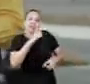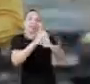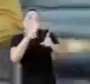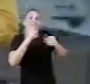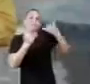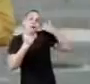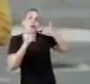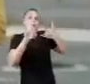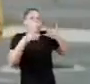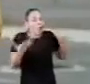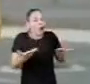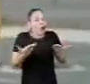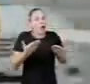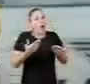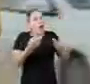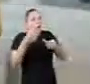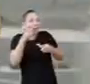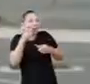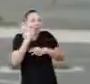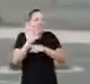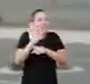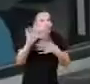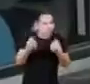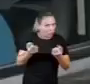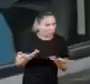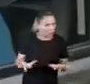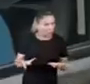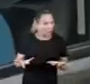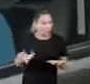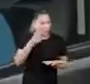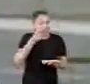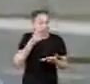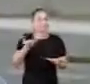flagrada utilizando o celular. E eu vou te convidar a assistir um vídeo junto comigo aqui. Tudo bem?